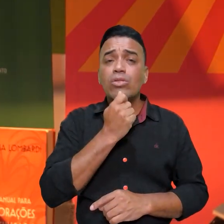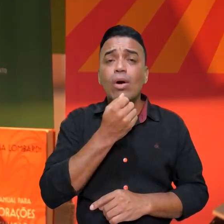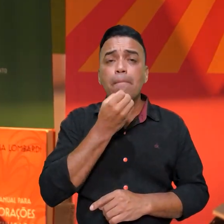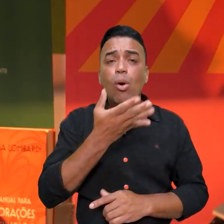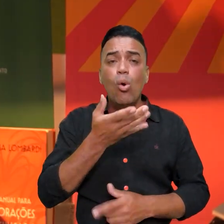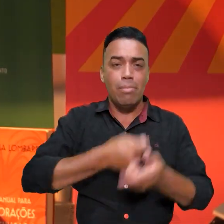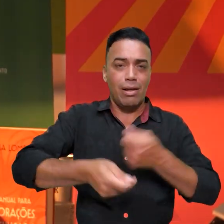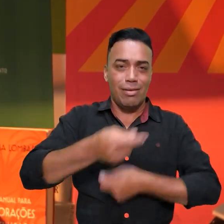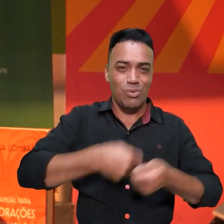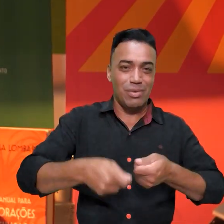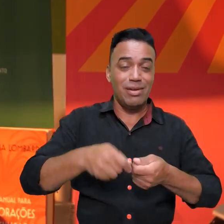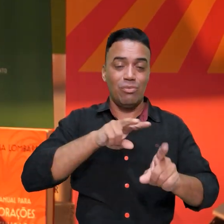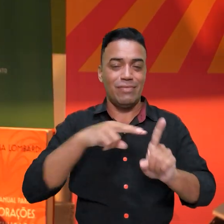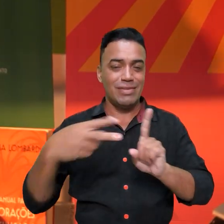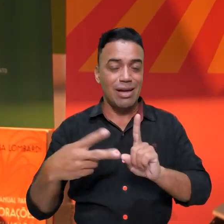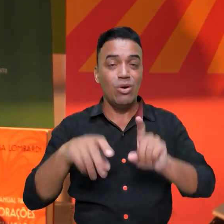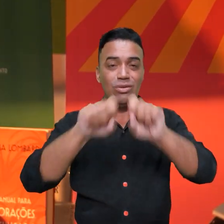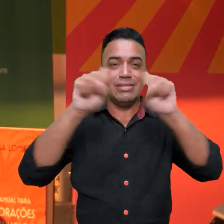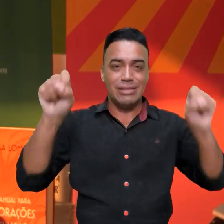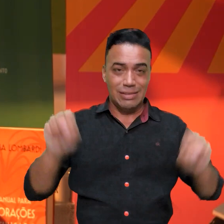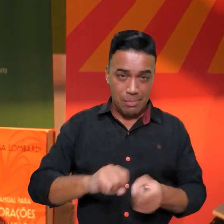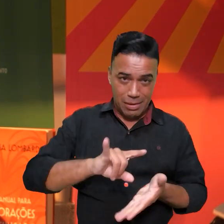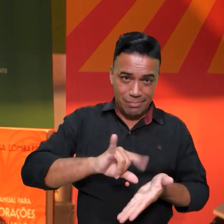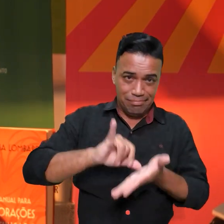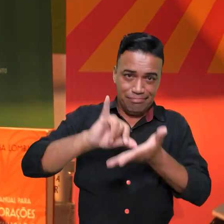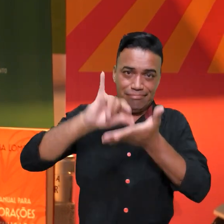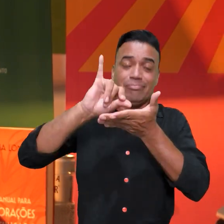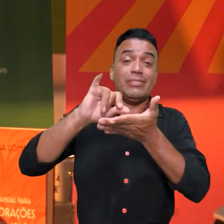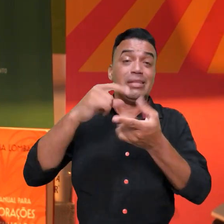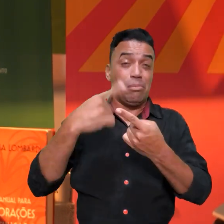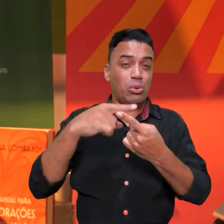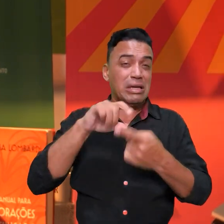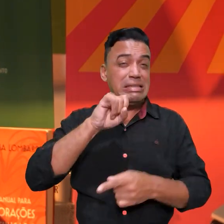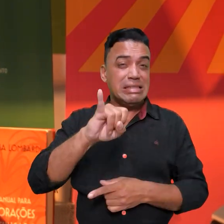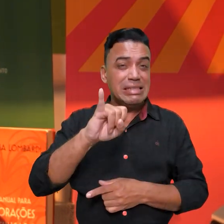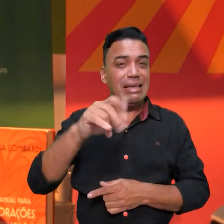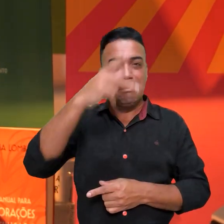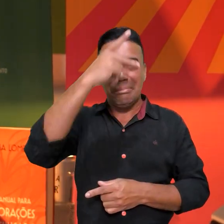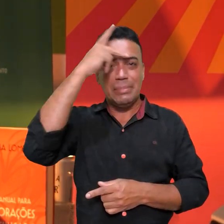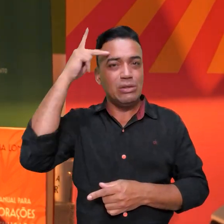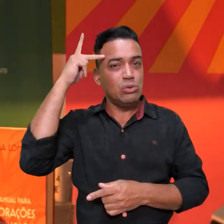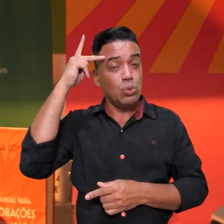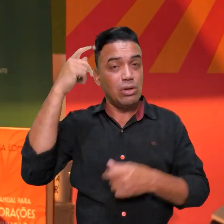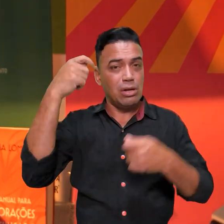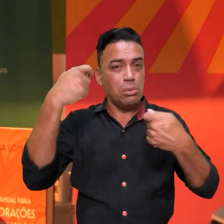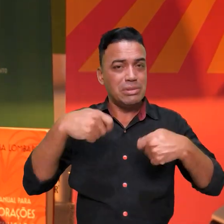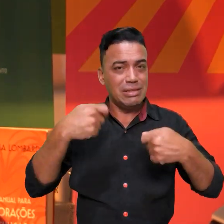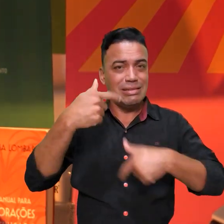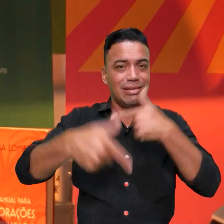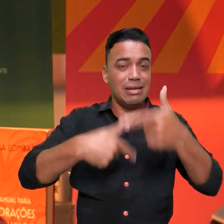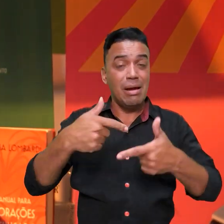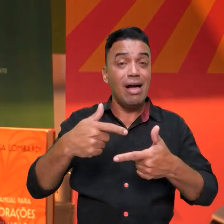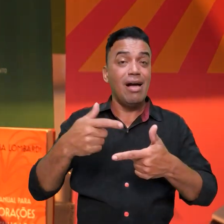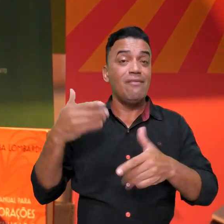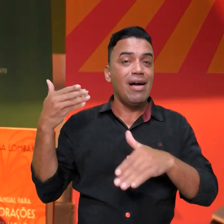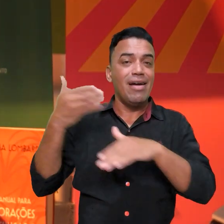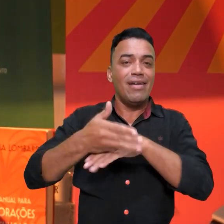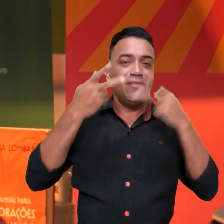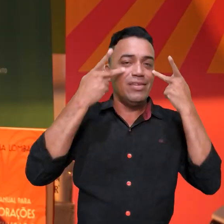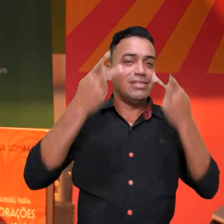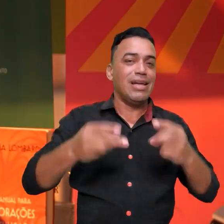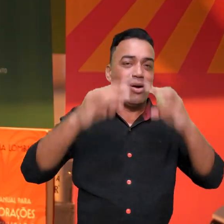economia, se a gente pensar numa perspectiva capitalista. Porque se tiver mais gente sem ter que trabalhar, vai ter mais gente vindo ao Museu do Amanhã, por